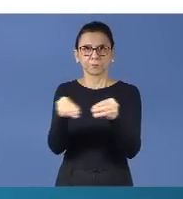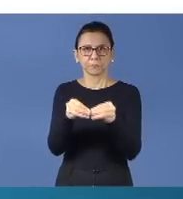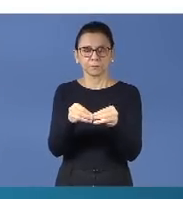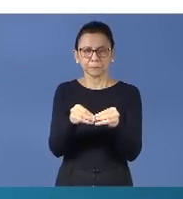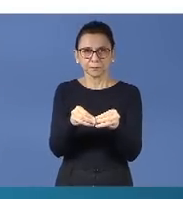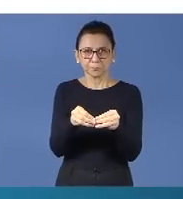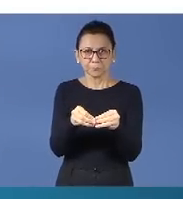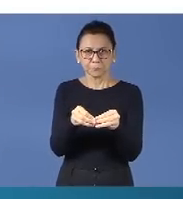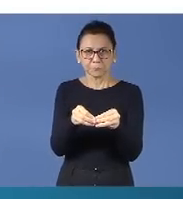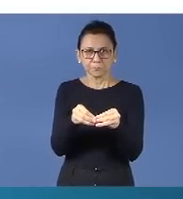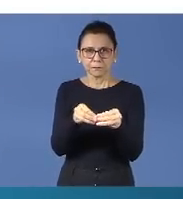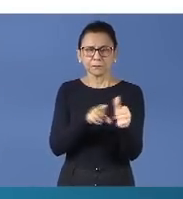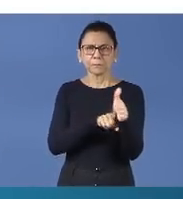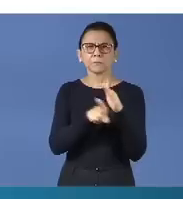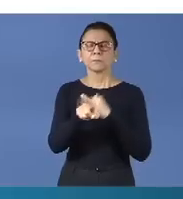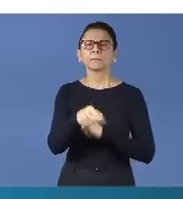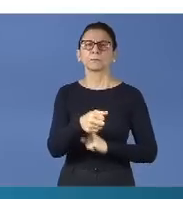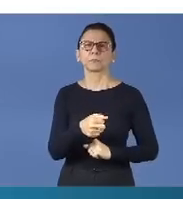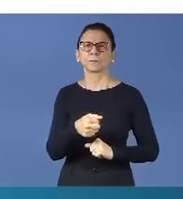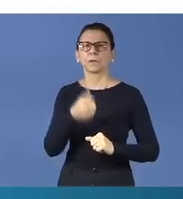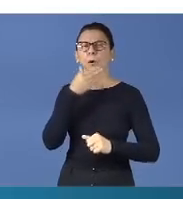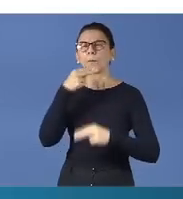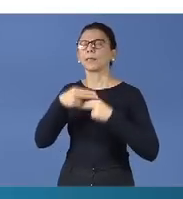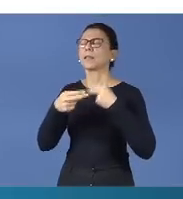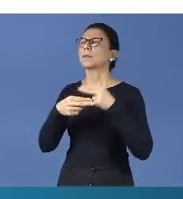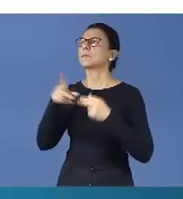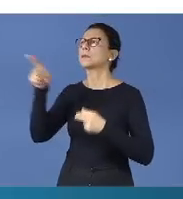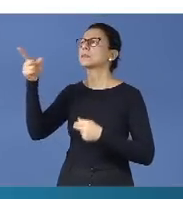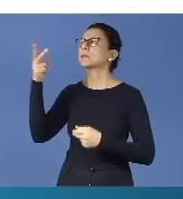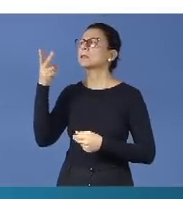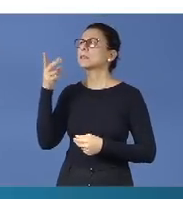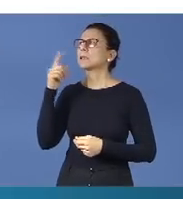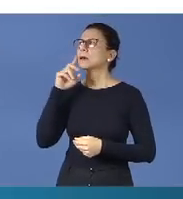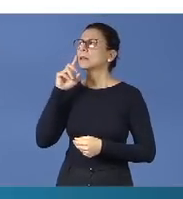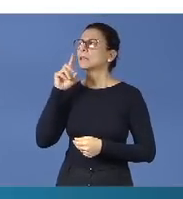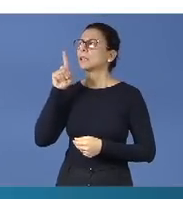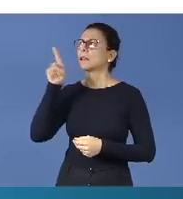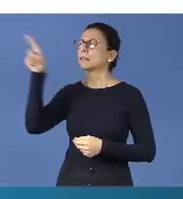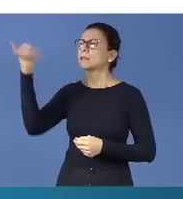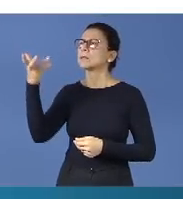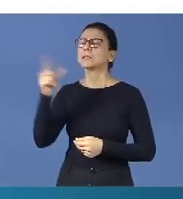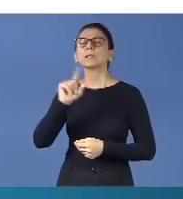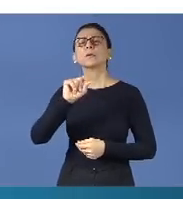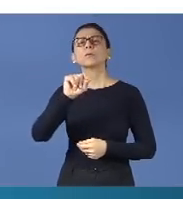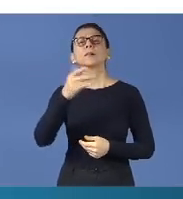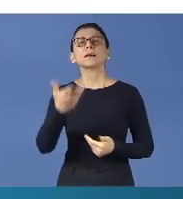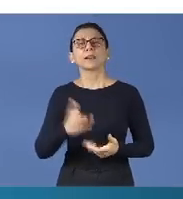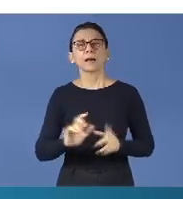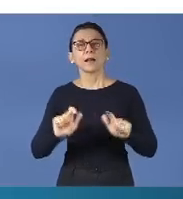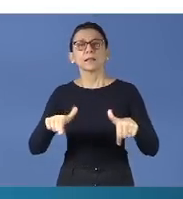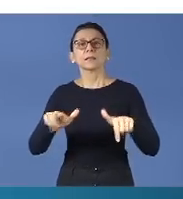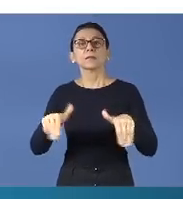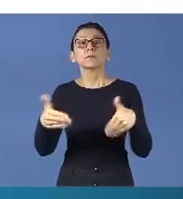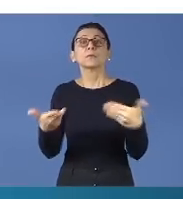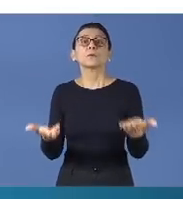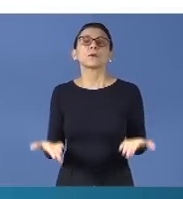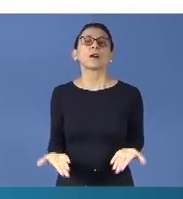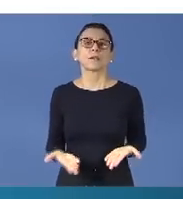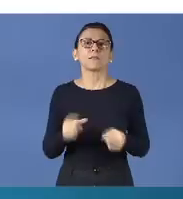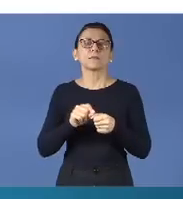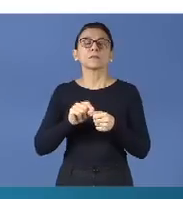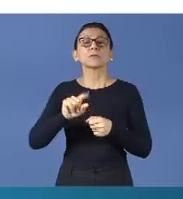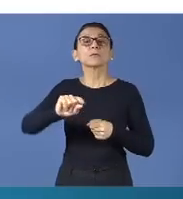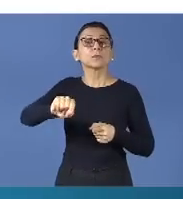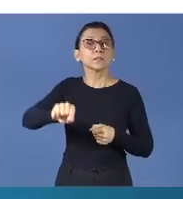Deus queria de Neemias? De tudo aquilo, ele queria, a pergunta que eu faço, ele queria reconstrução dos